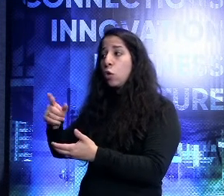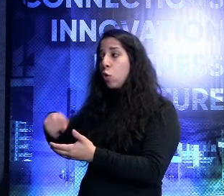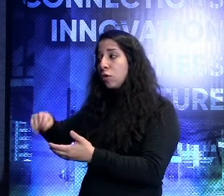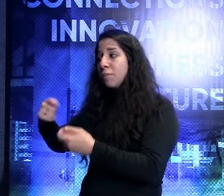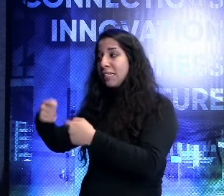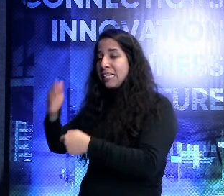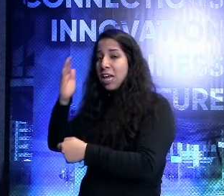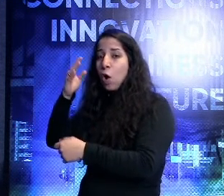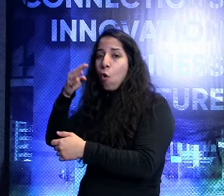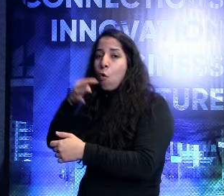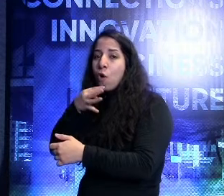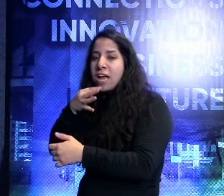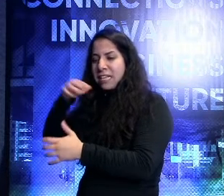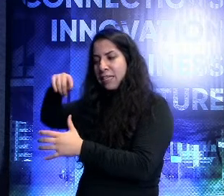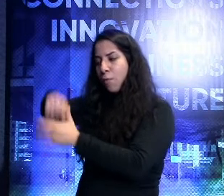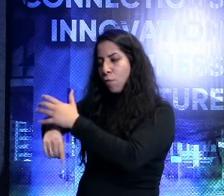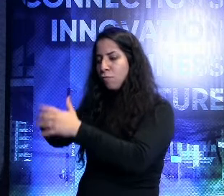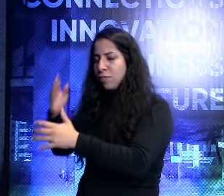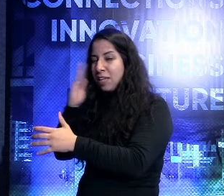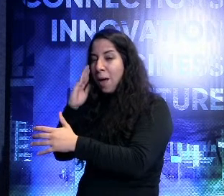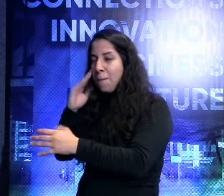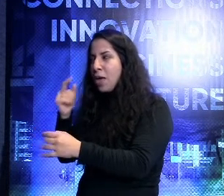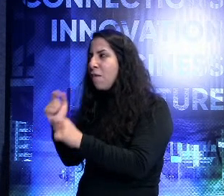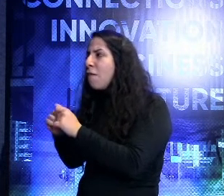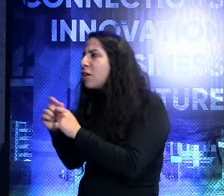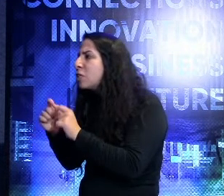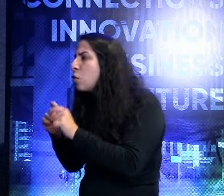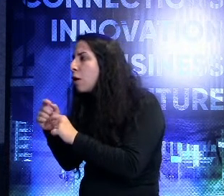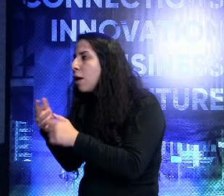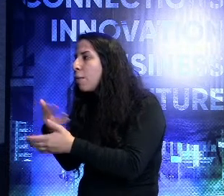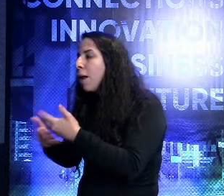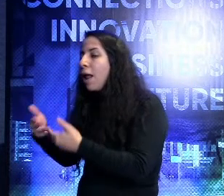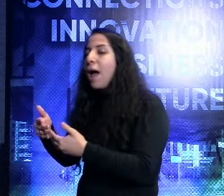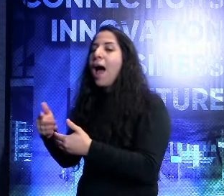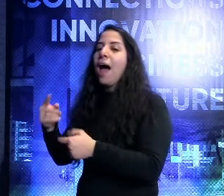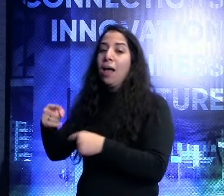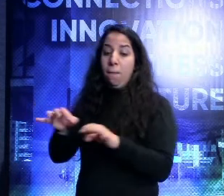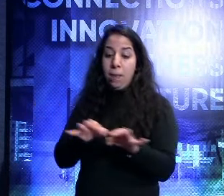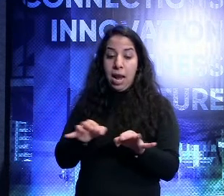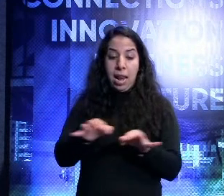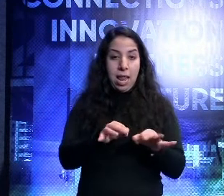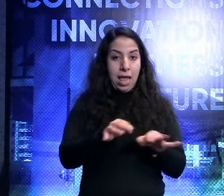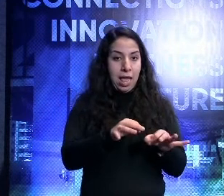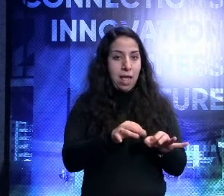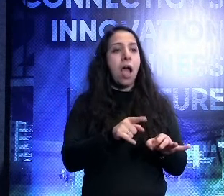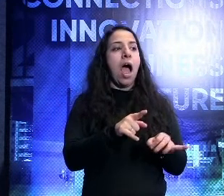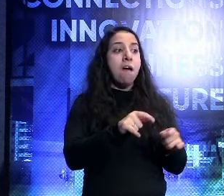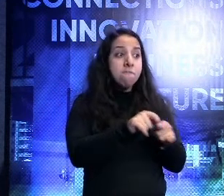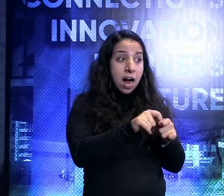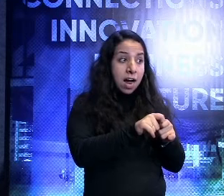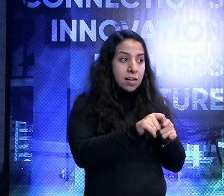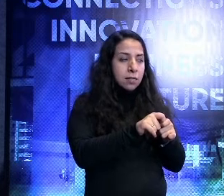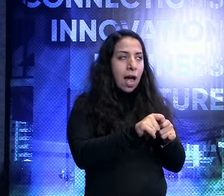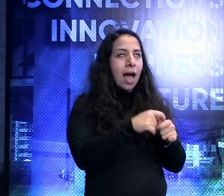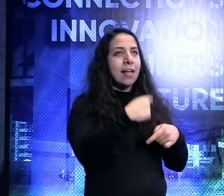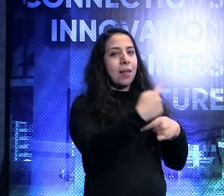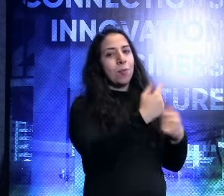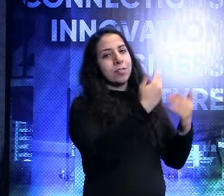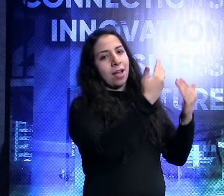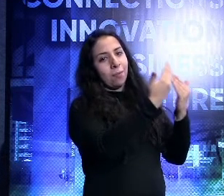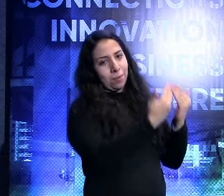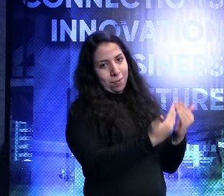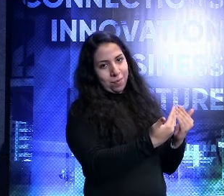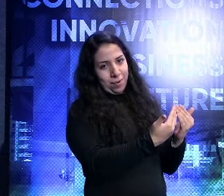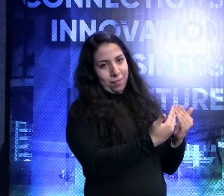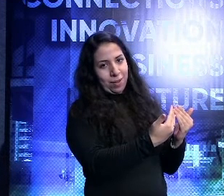Planeja, executa e, por fim, analisa. Não adianta a gente ficar lá no evento da pizza e depois não conseguir